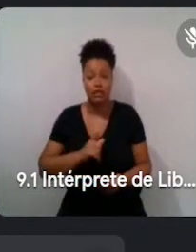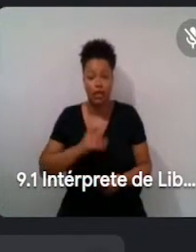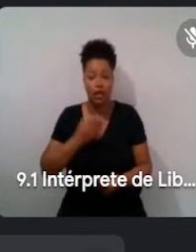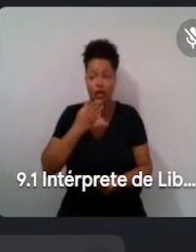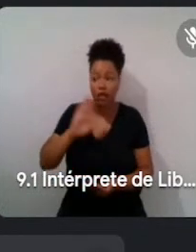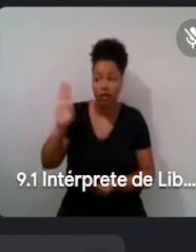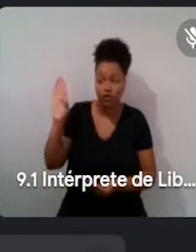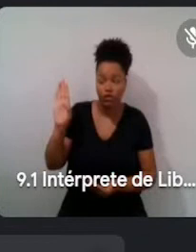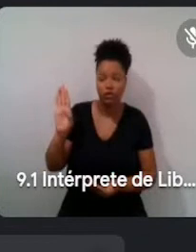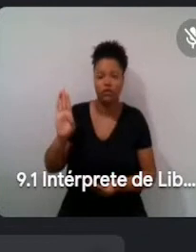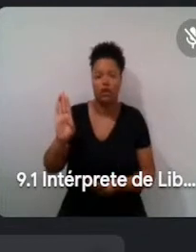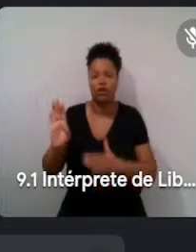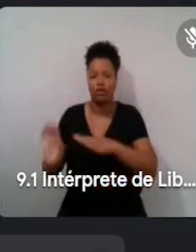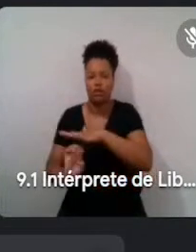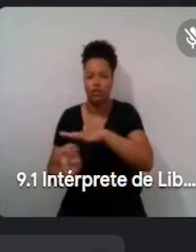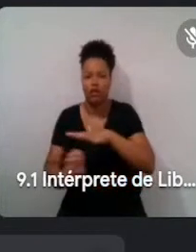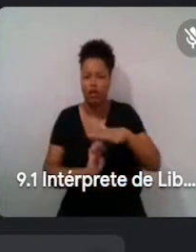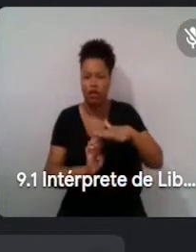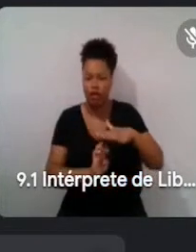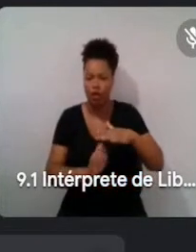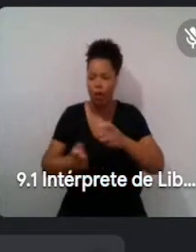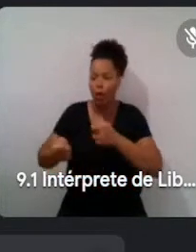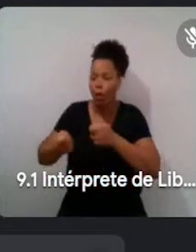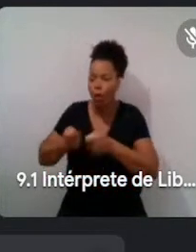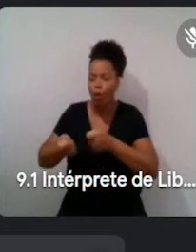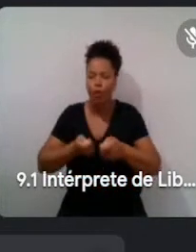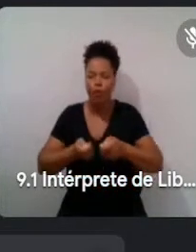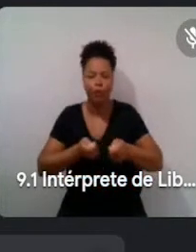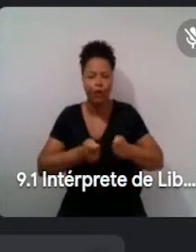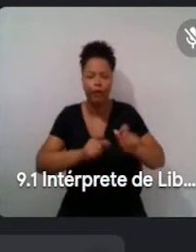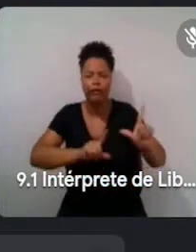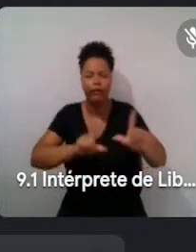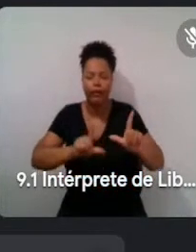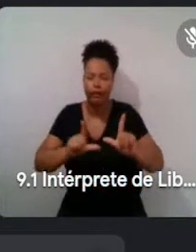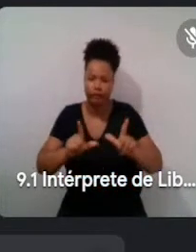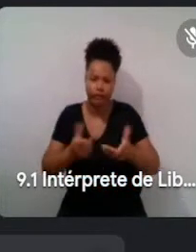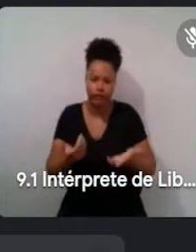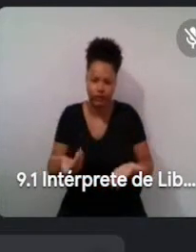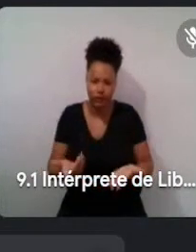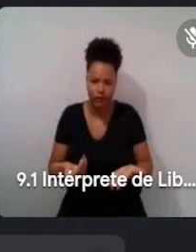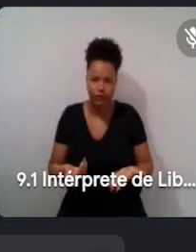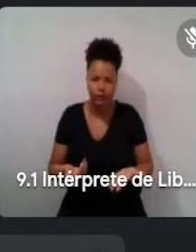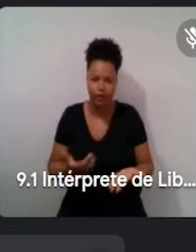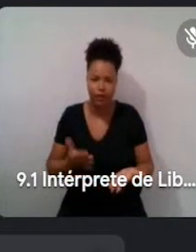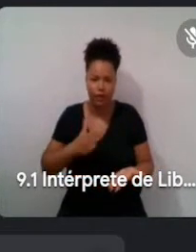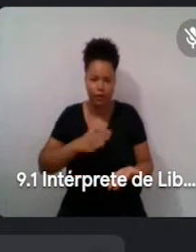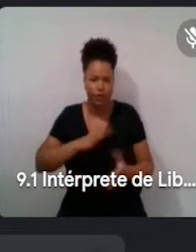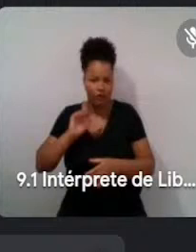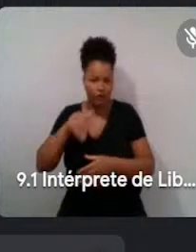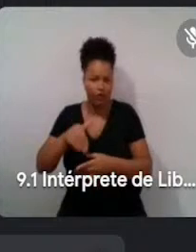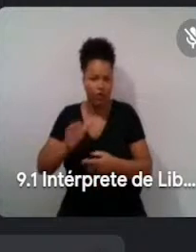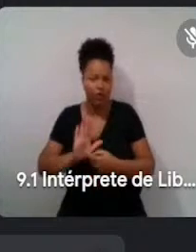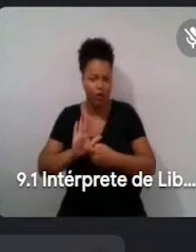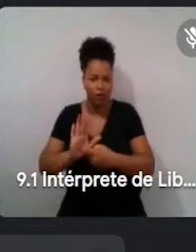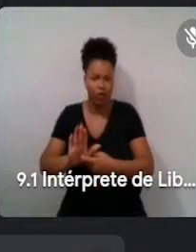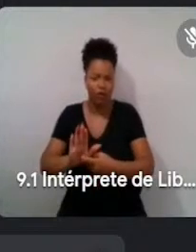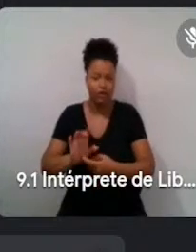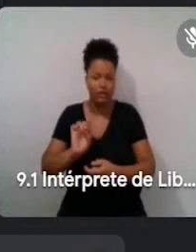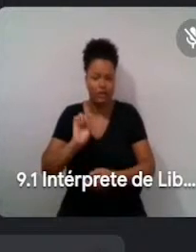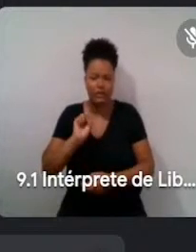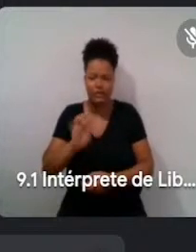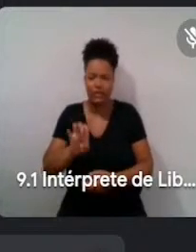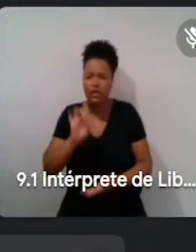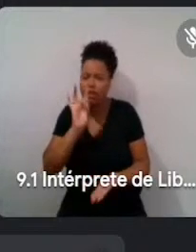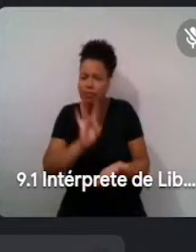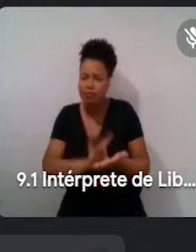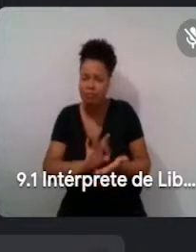controlar as emissoras de televisão. Eu, inclusive, no meu voto, aponto que se efetivamente se demonstrasse